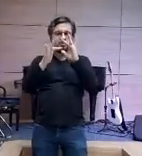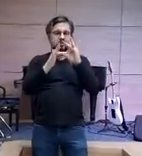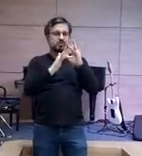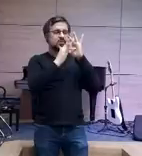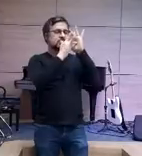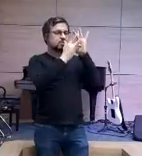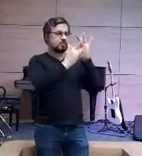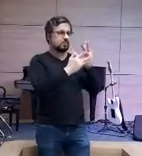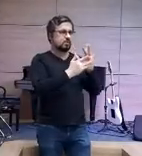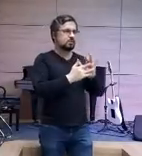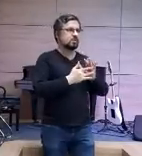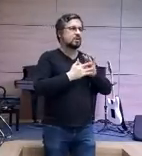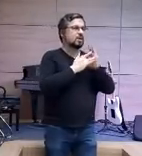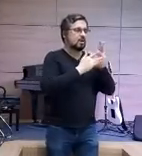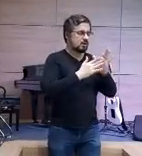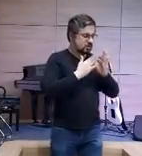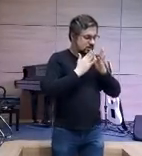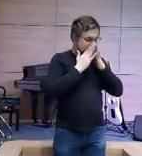Jesus